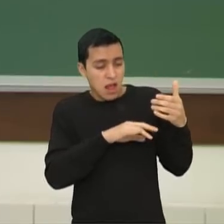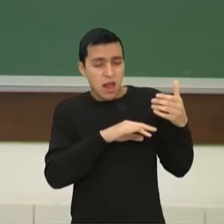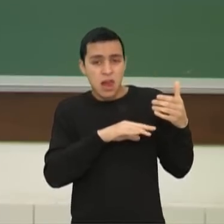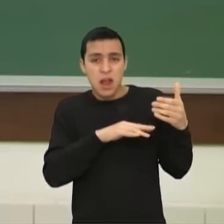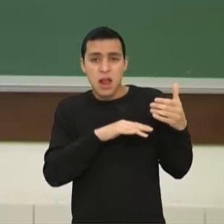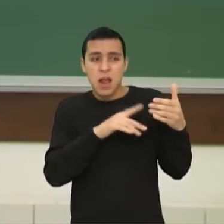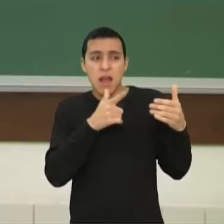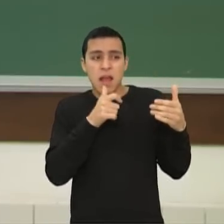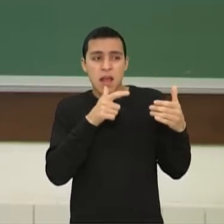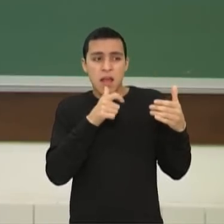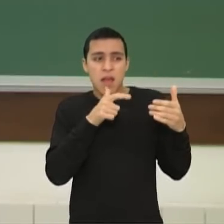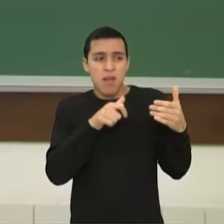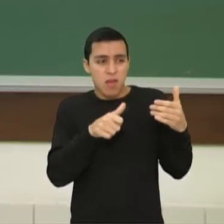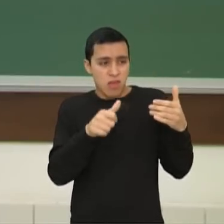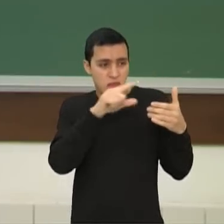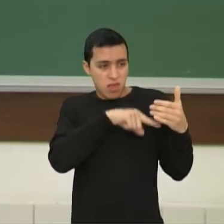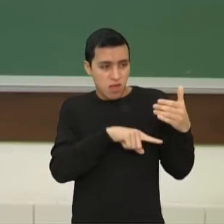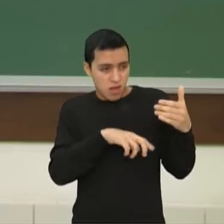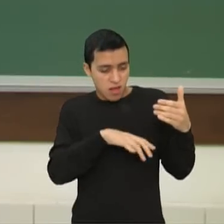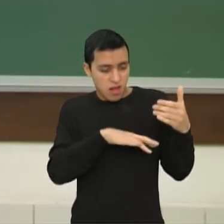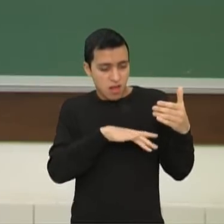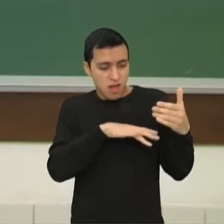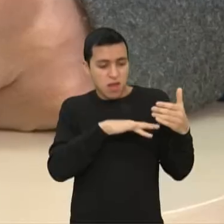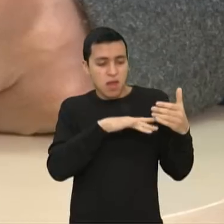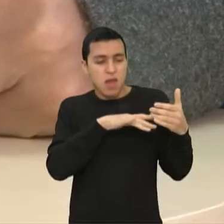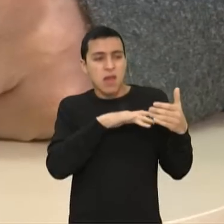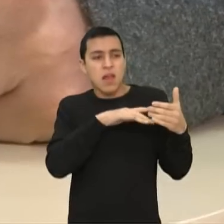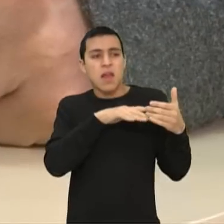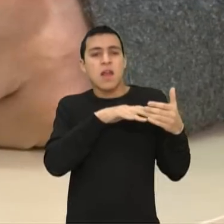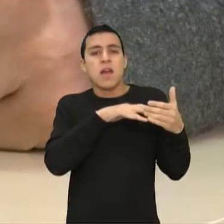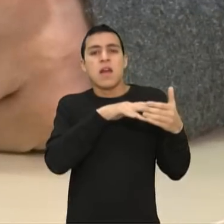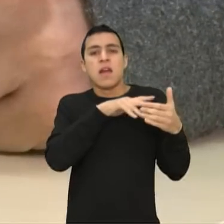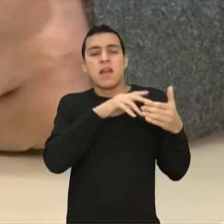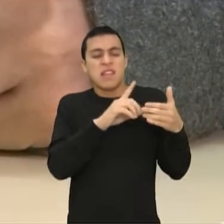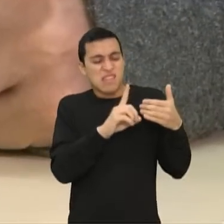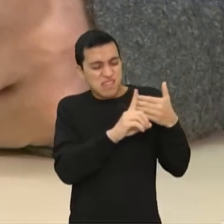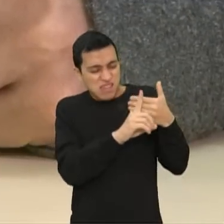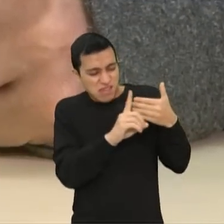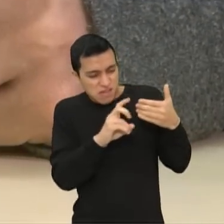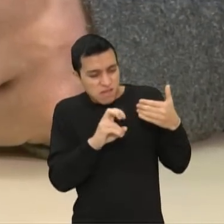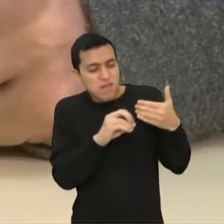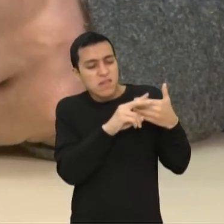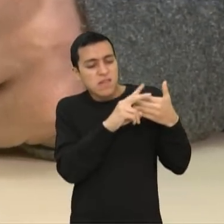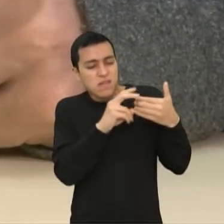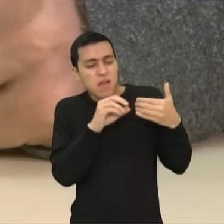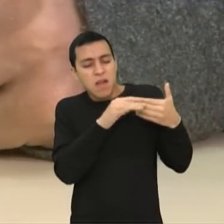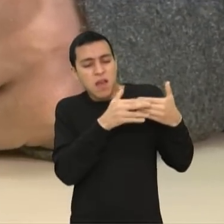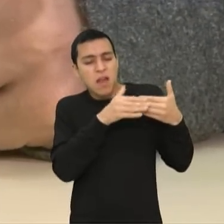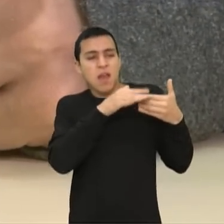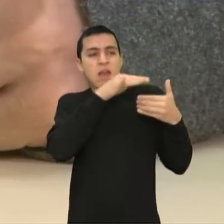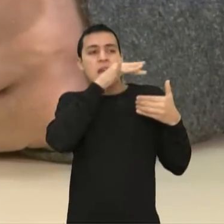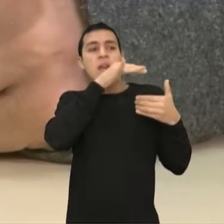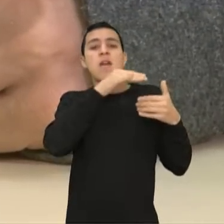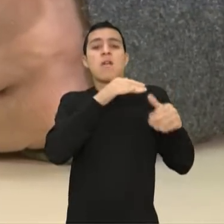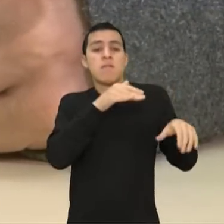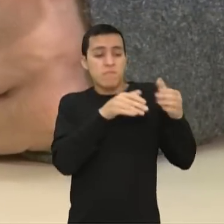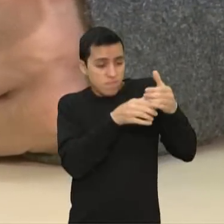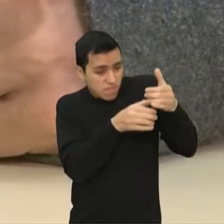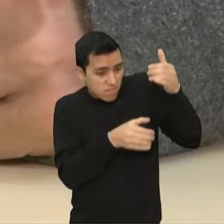vou pondo um líquido, aqui é o verde. Então, 100 ml, 150, 200 e assim por diante. Está